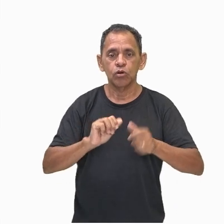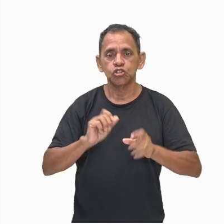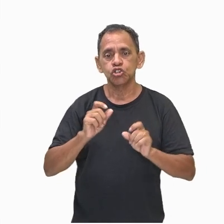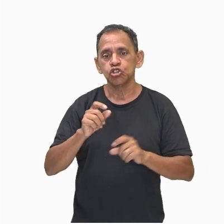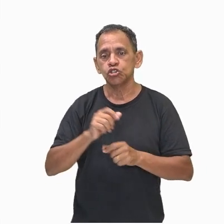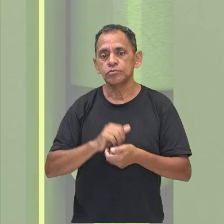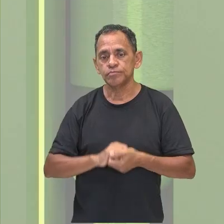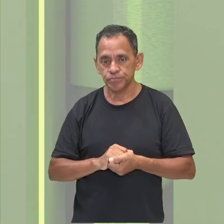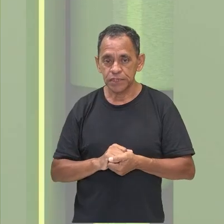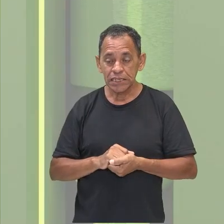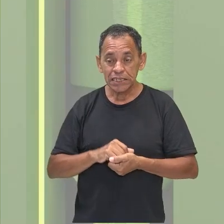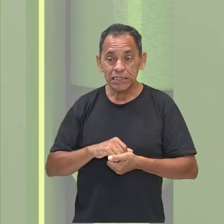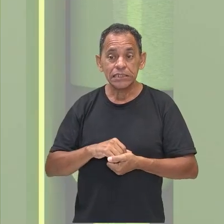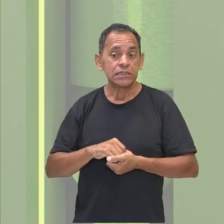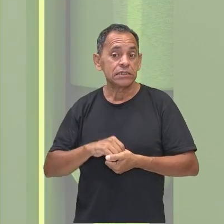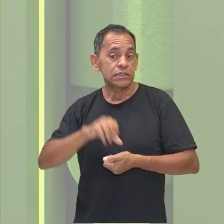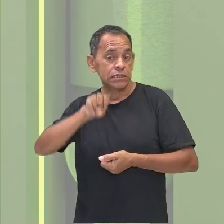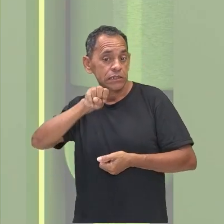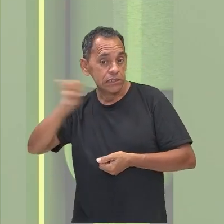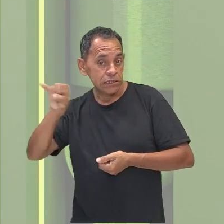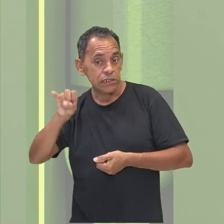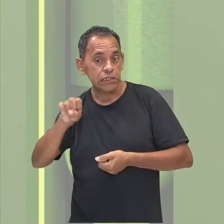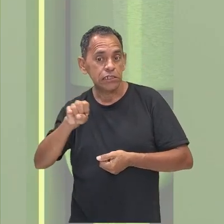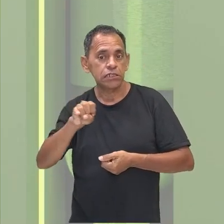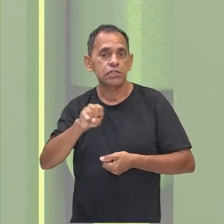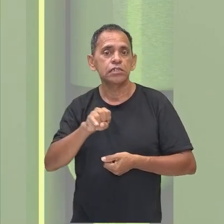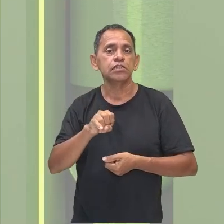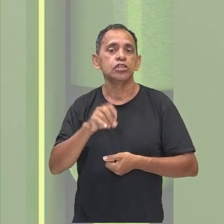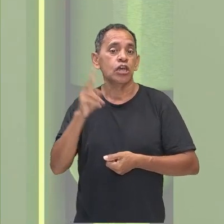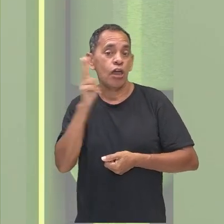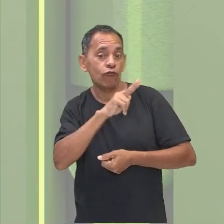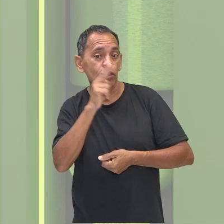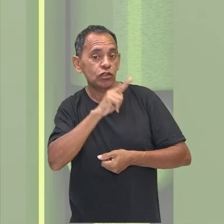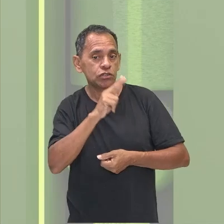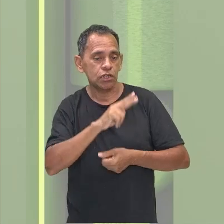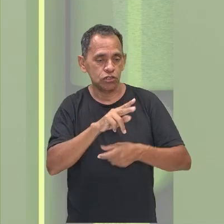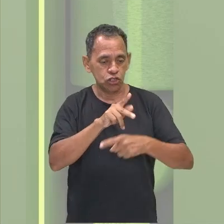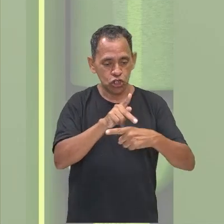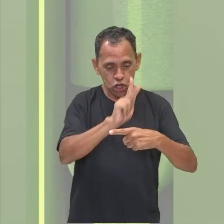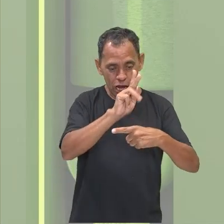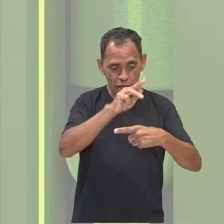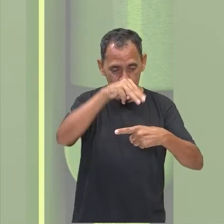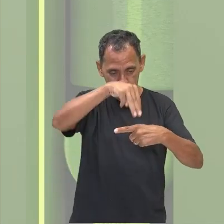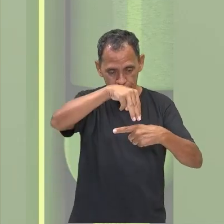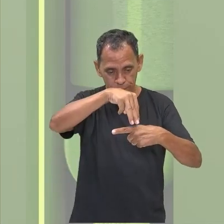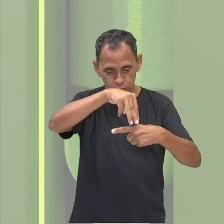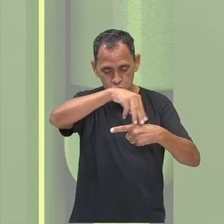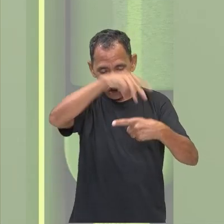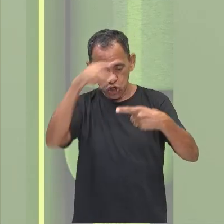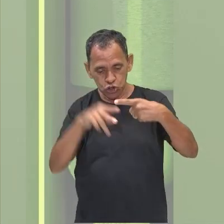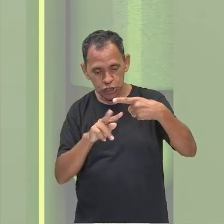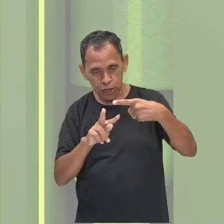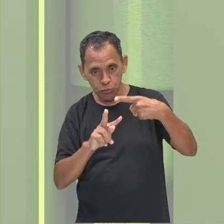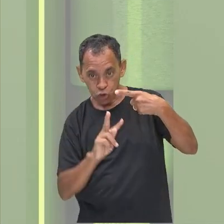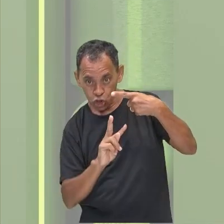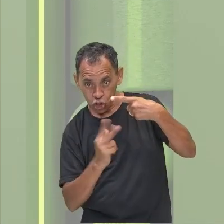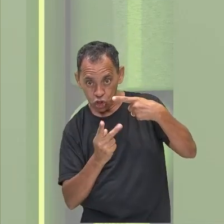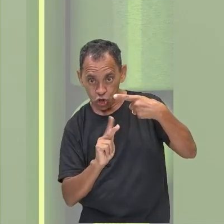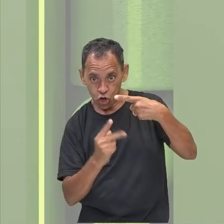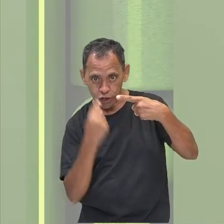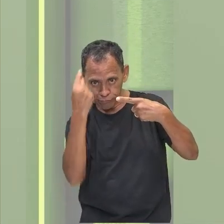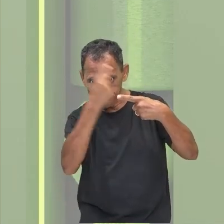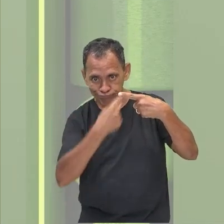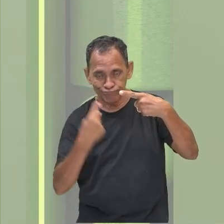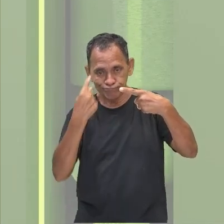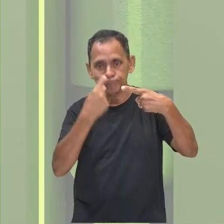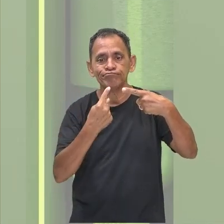velocidade média estiver aí se a se o espaço tiver em quilômetros e o tempo tiver em horas a velocidade média vai